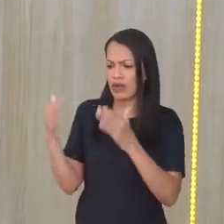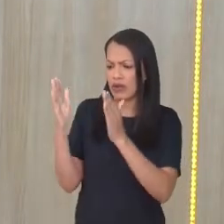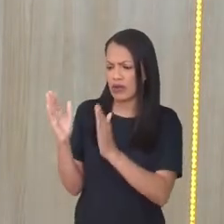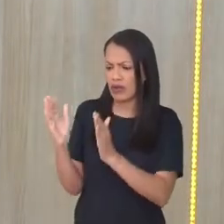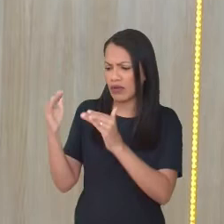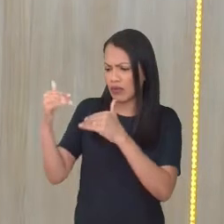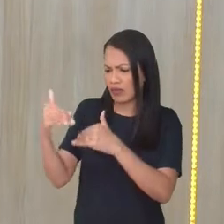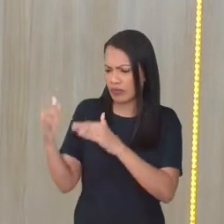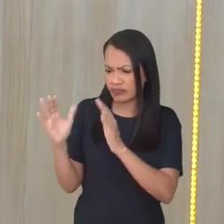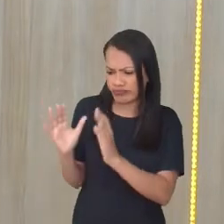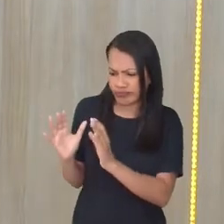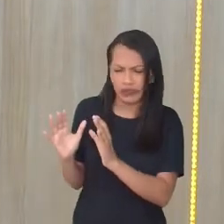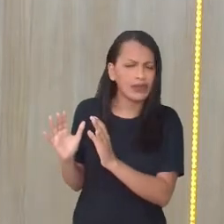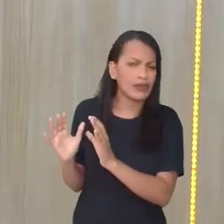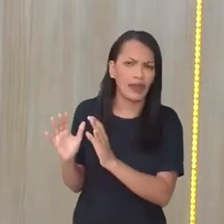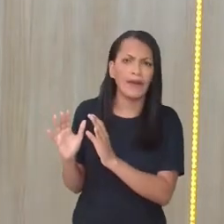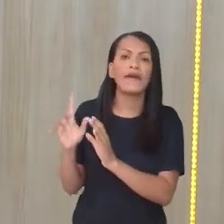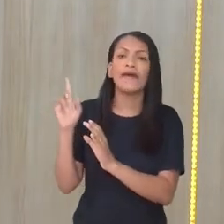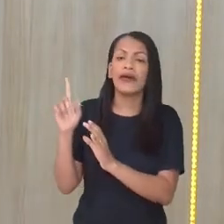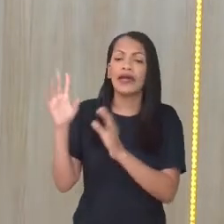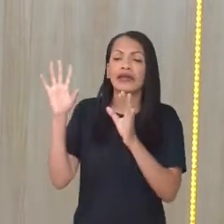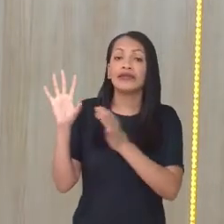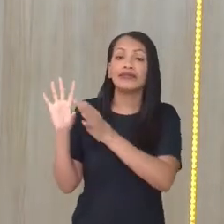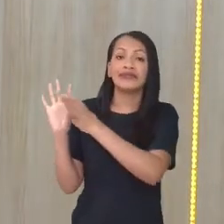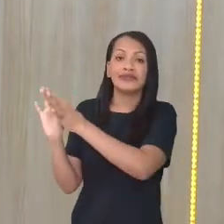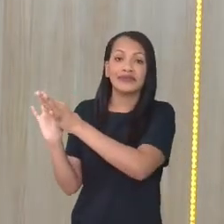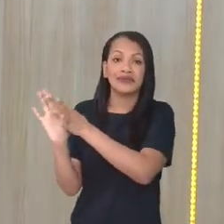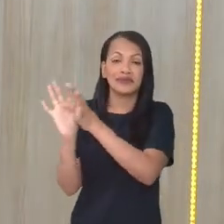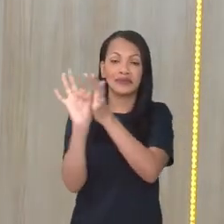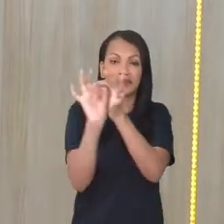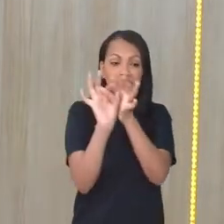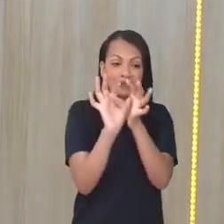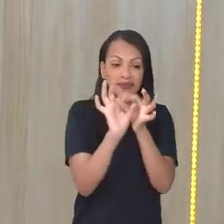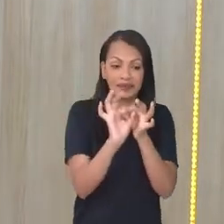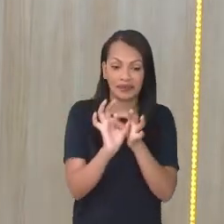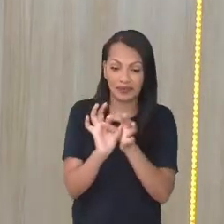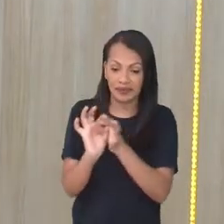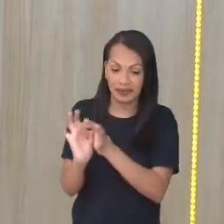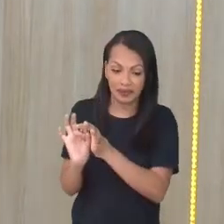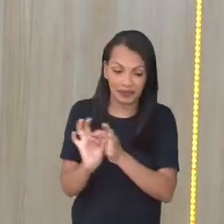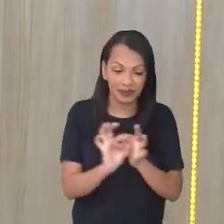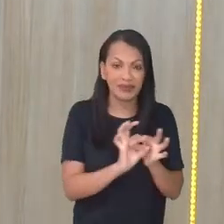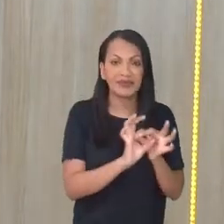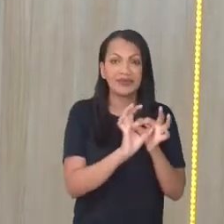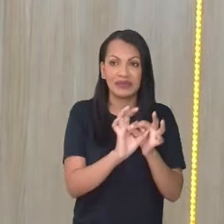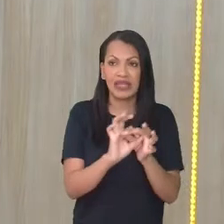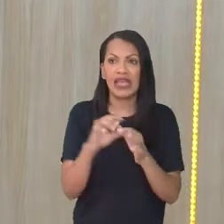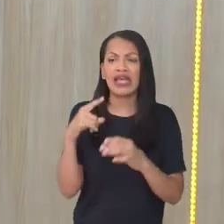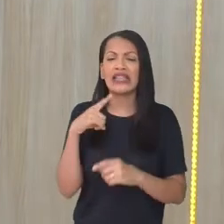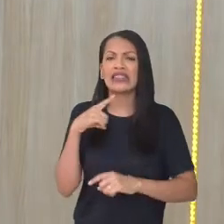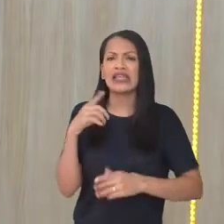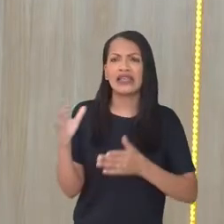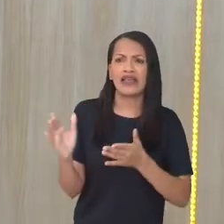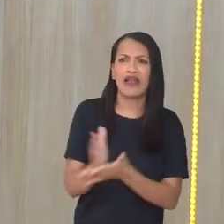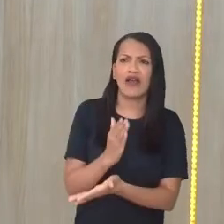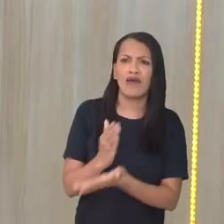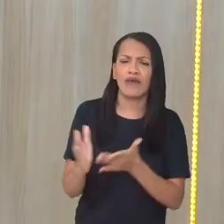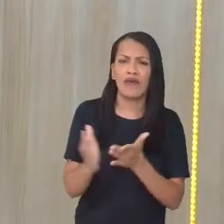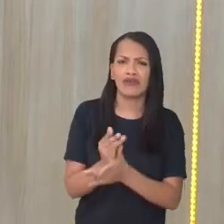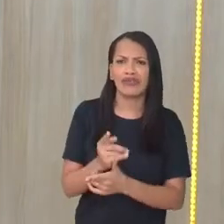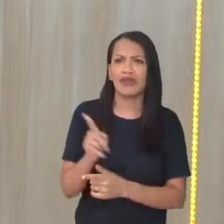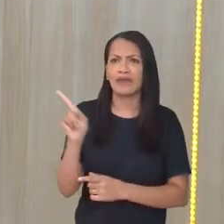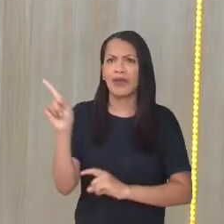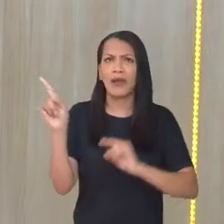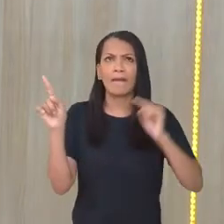separada. E toda vez na recapitulação, eu trago o quê? Eu trago algumas